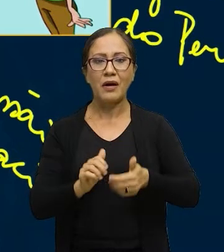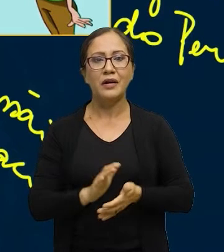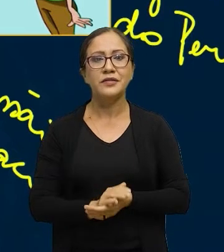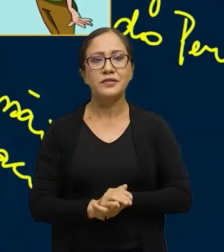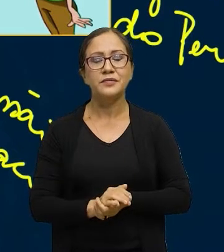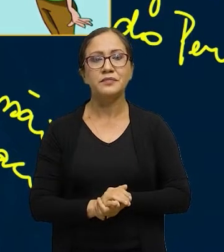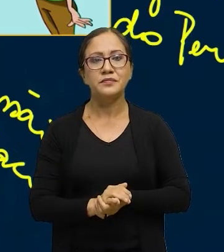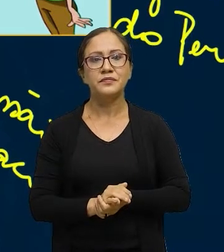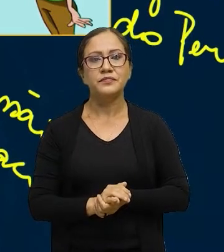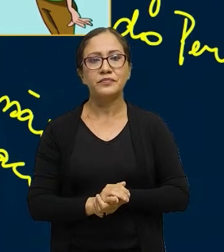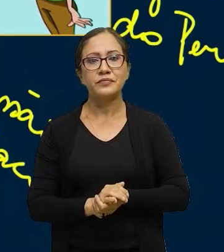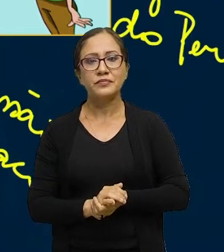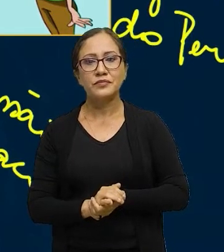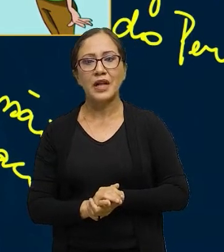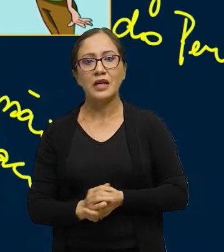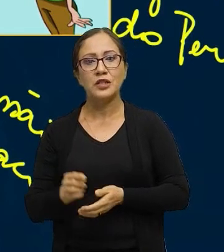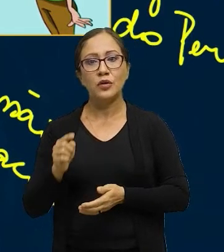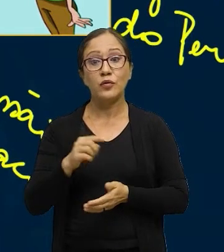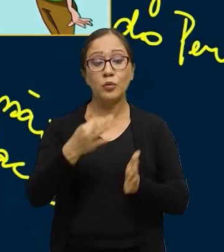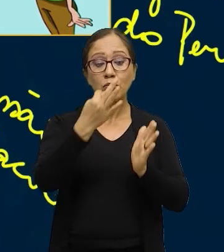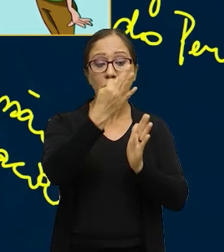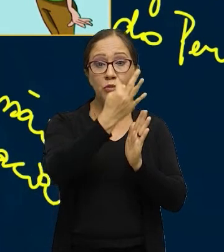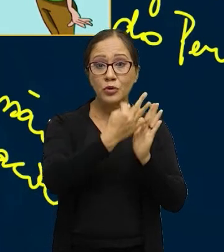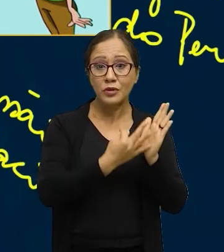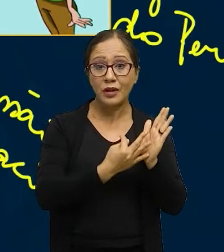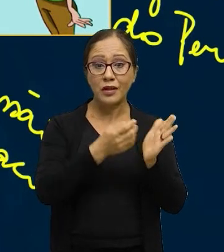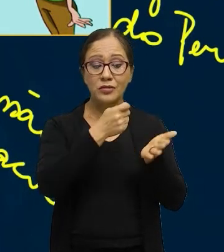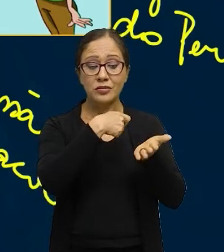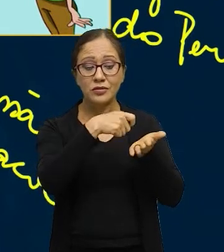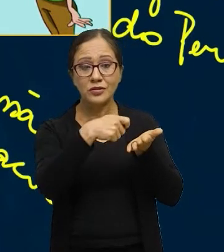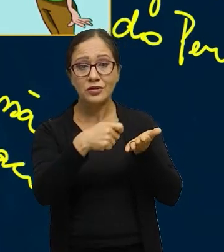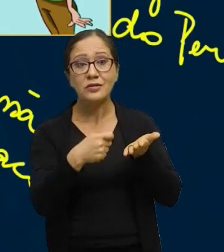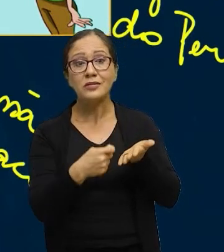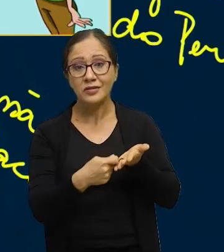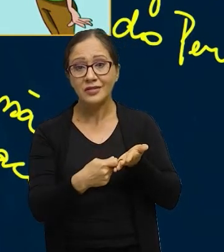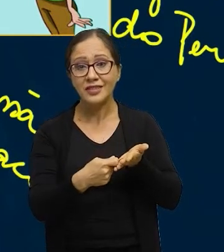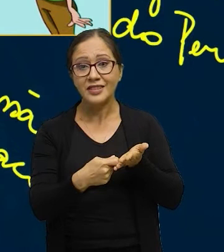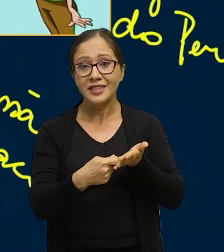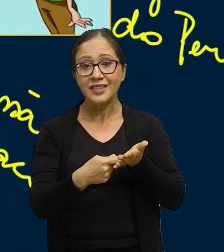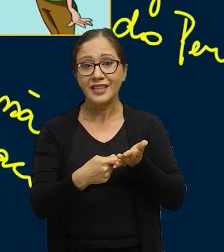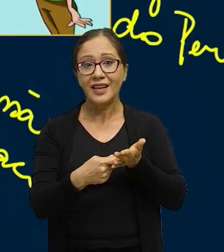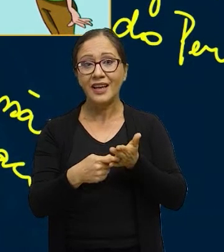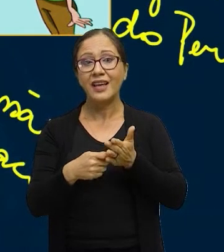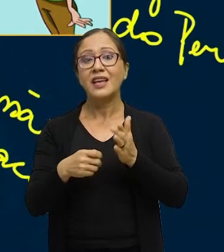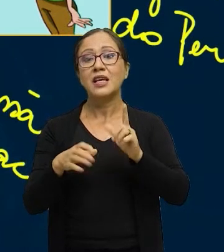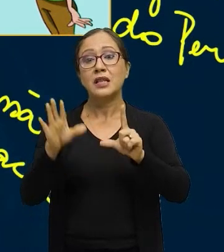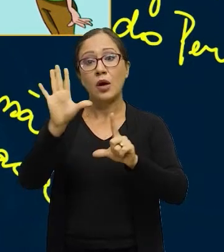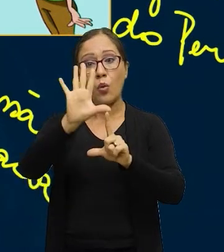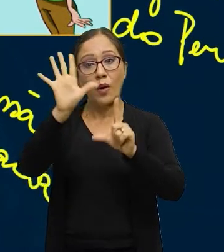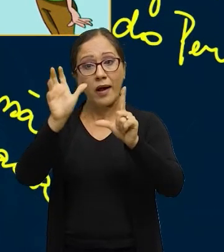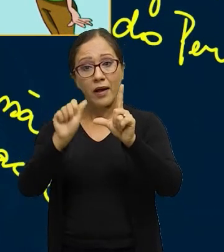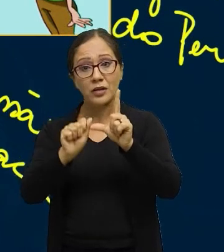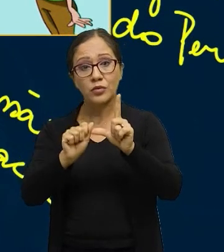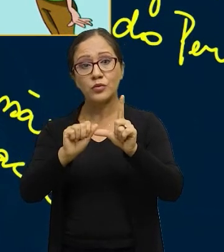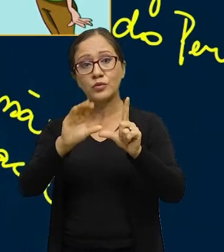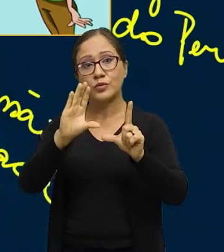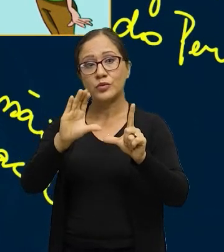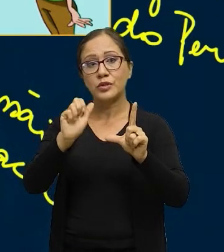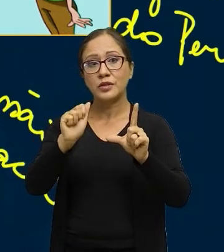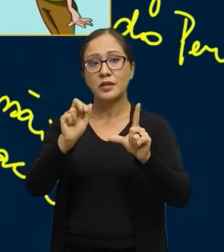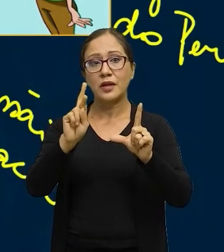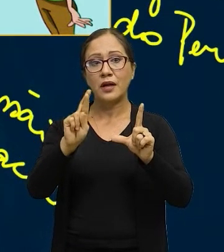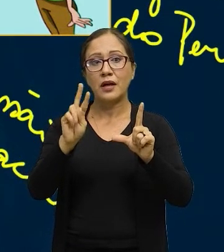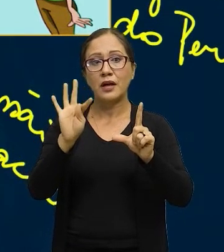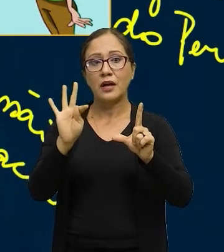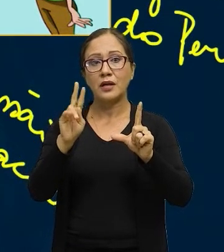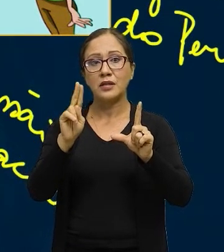para o texto escrito. Cartuns são produzidos com o intuito de